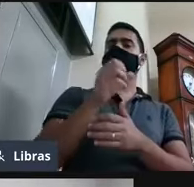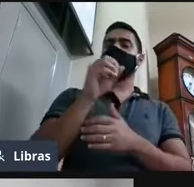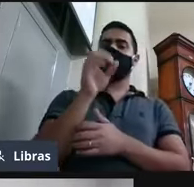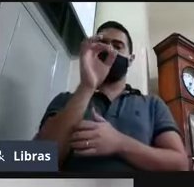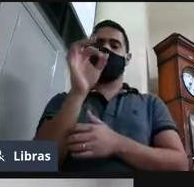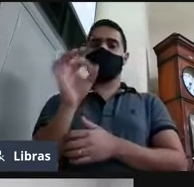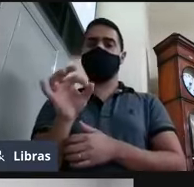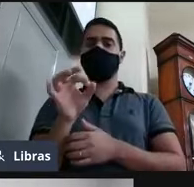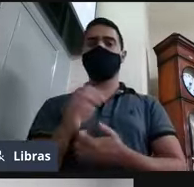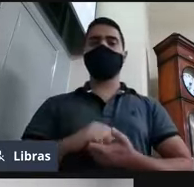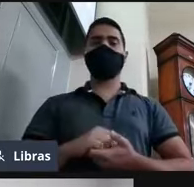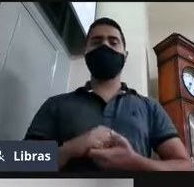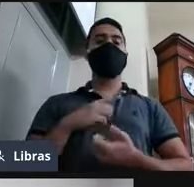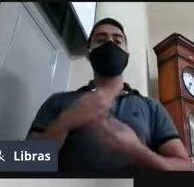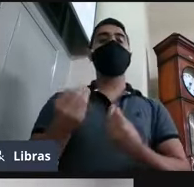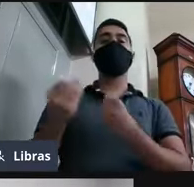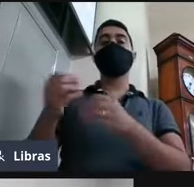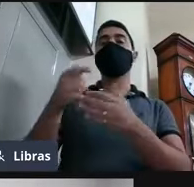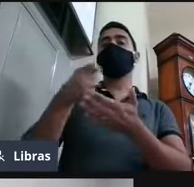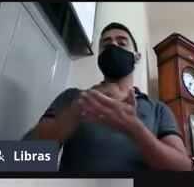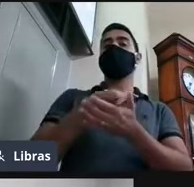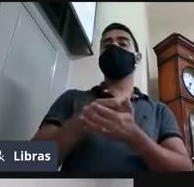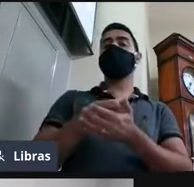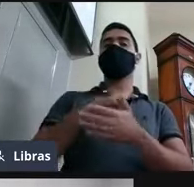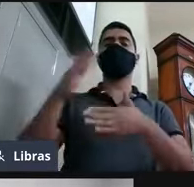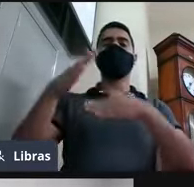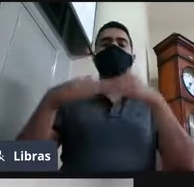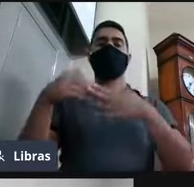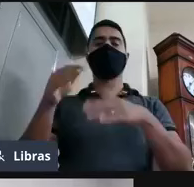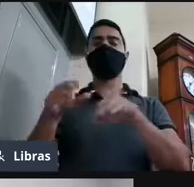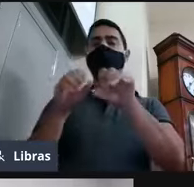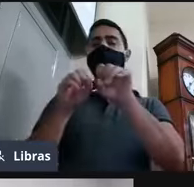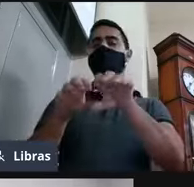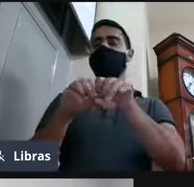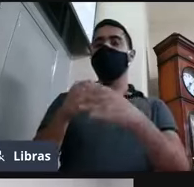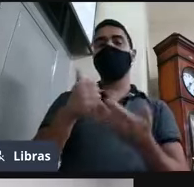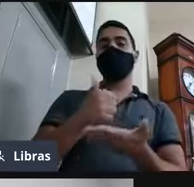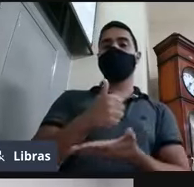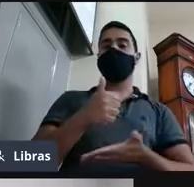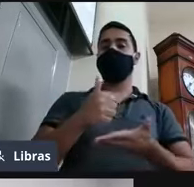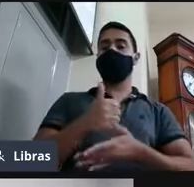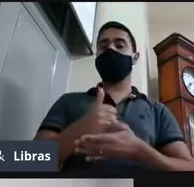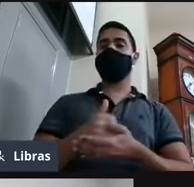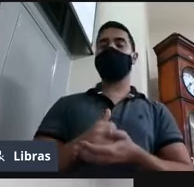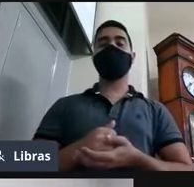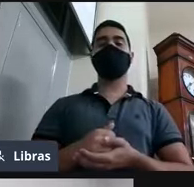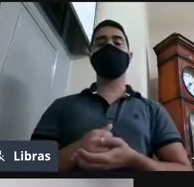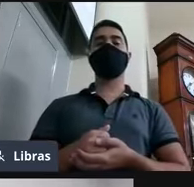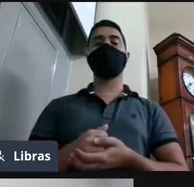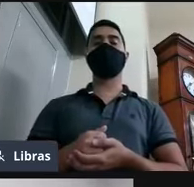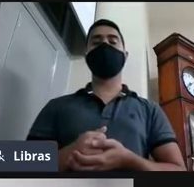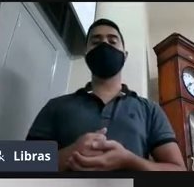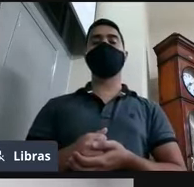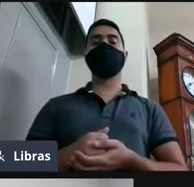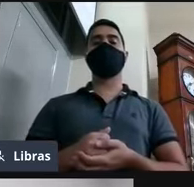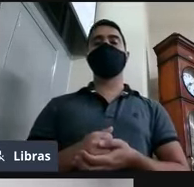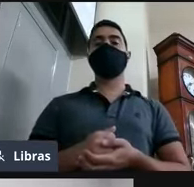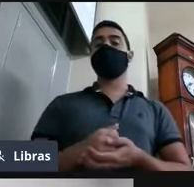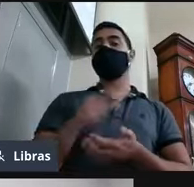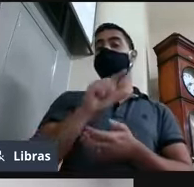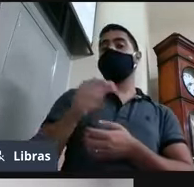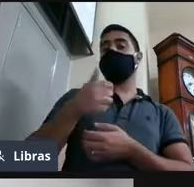totais dos fundos serão destinados ao pagamento da remuneração dos profissionais do magistério da educação básica em efetivo exercício da rede pública. Parágrafo